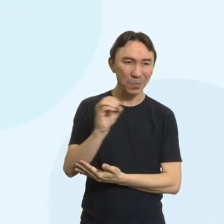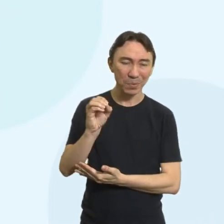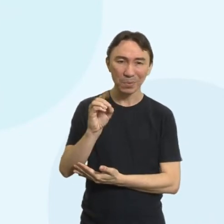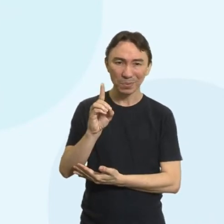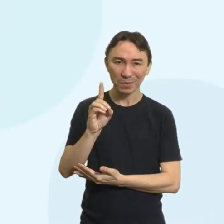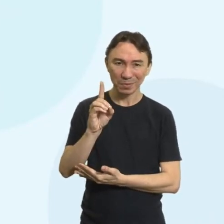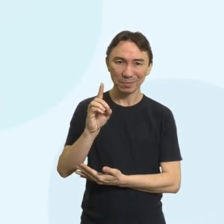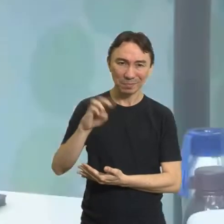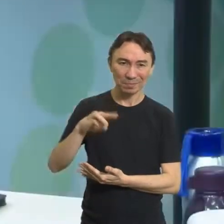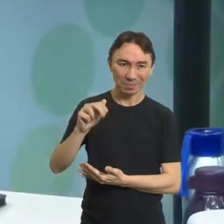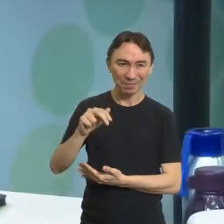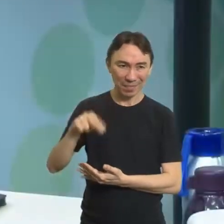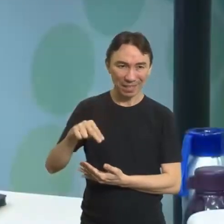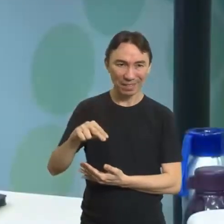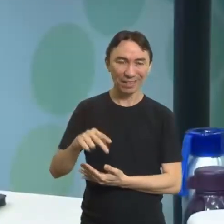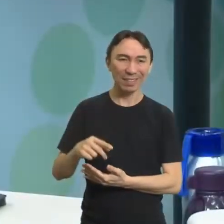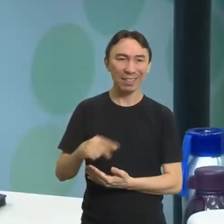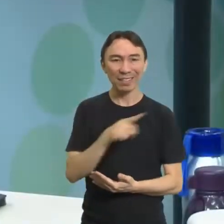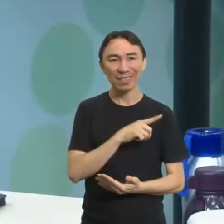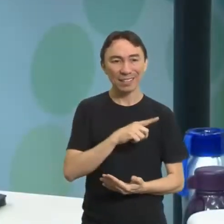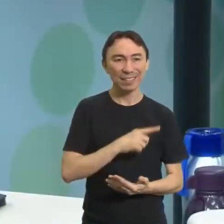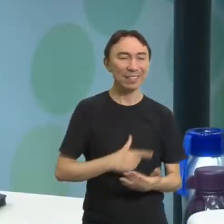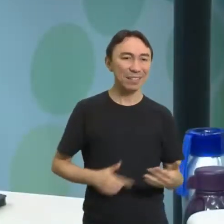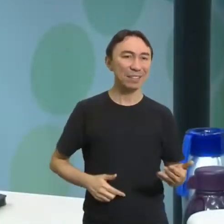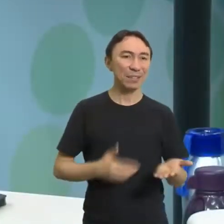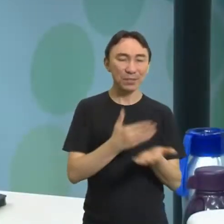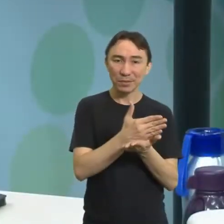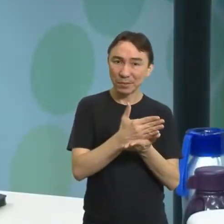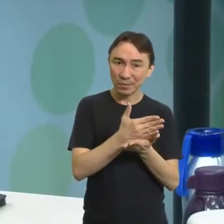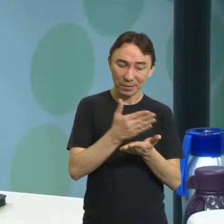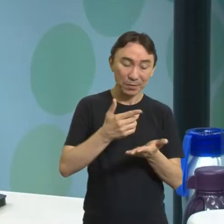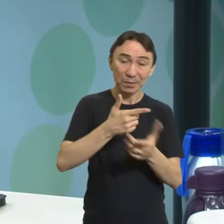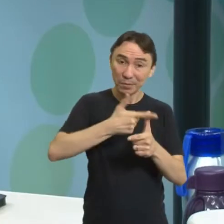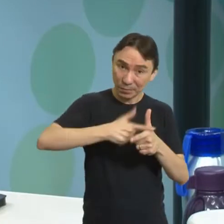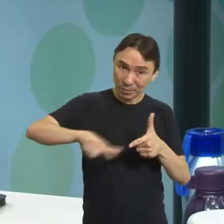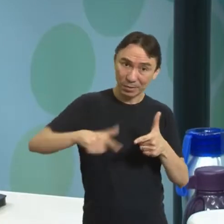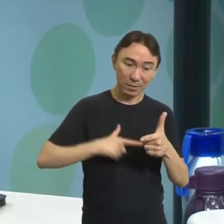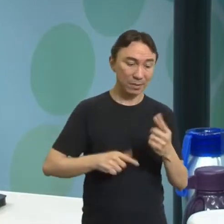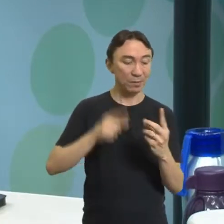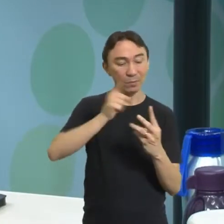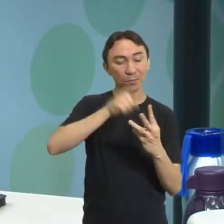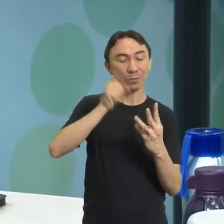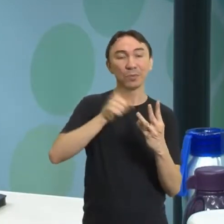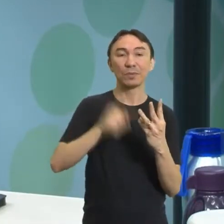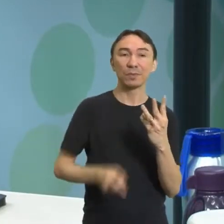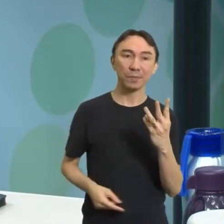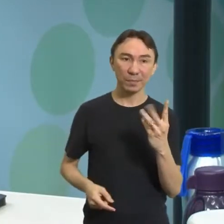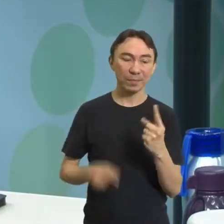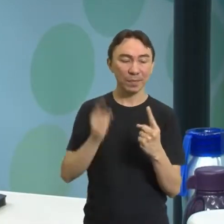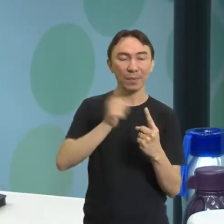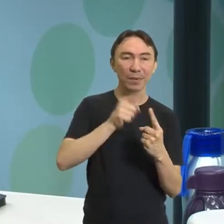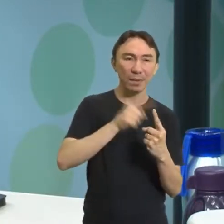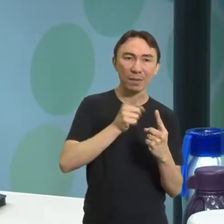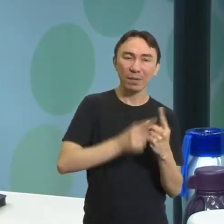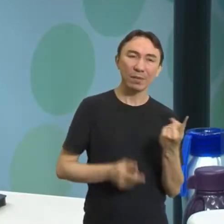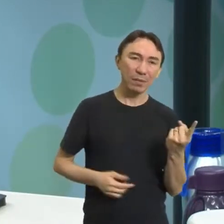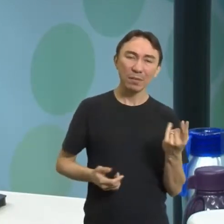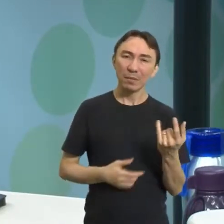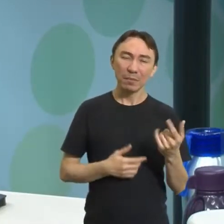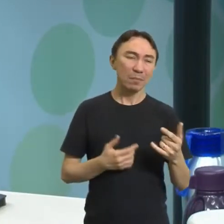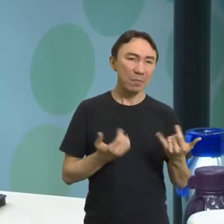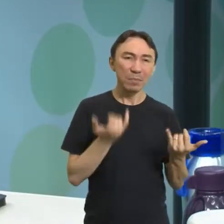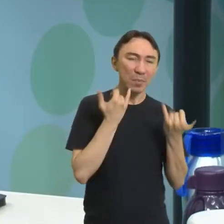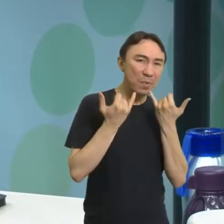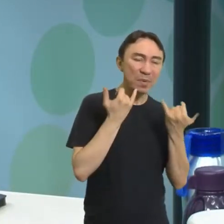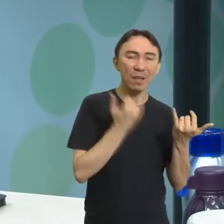em 3 grandes grupos: leitura profissional, informativa ou por lazer. Resumindo tudo